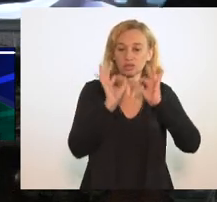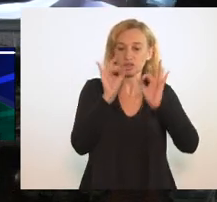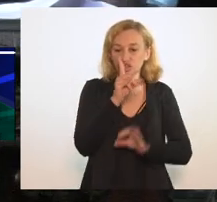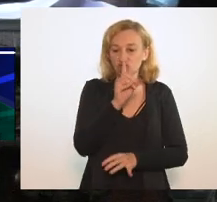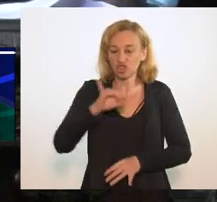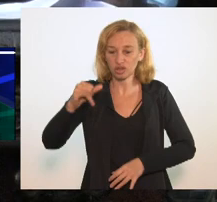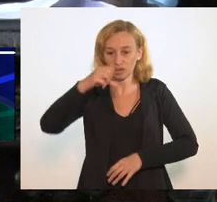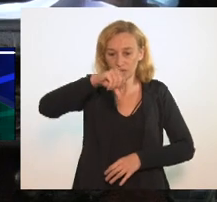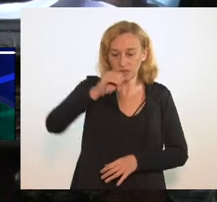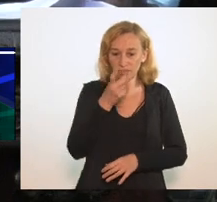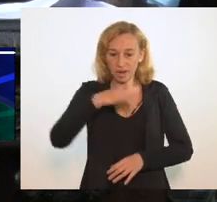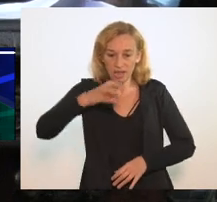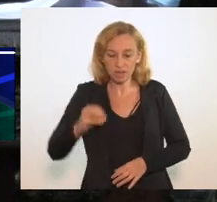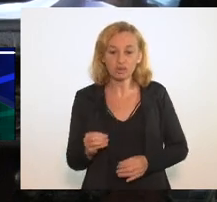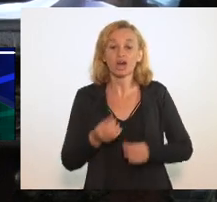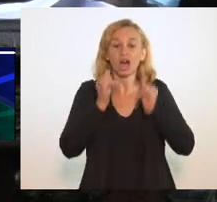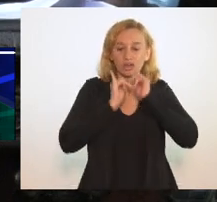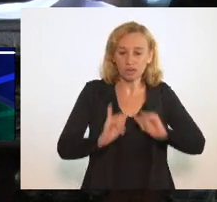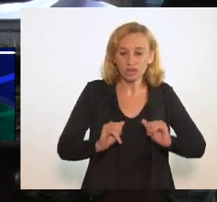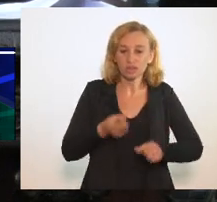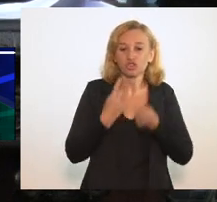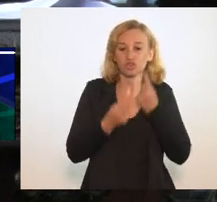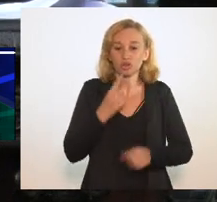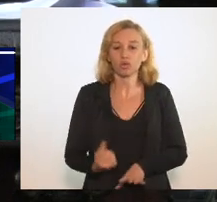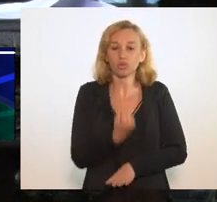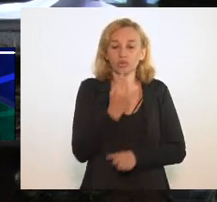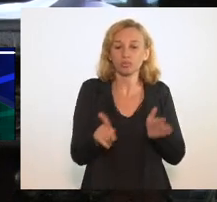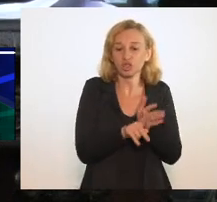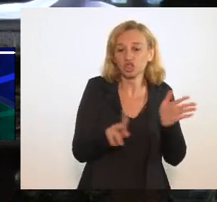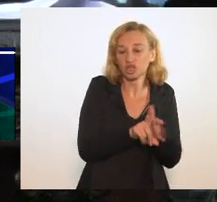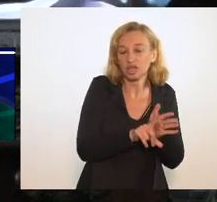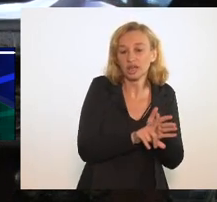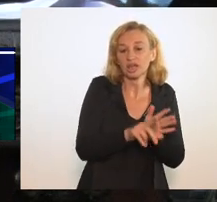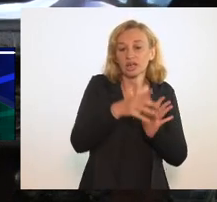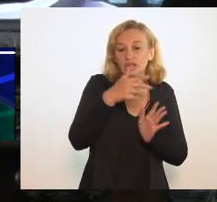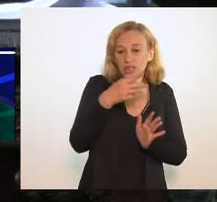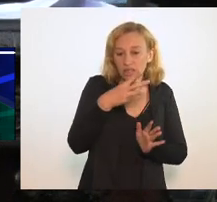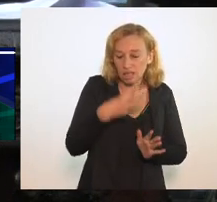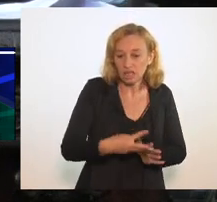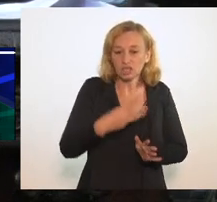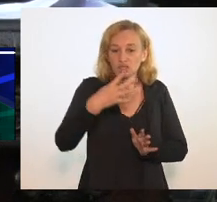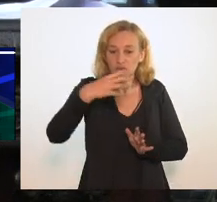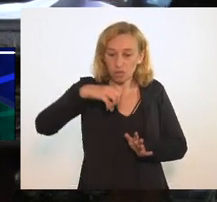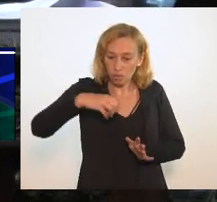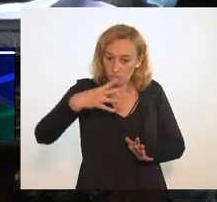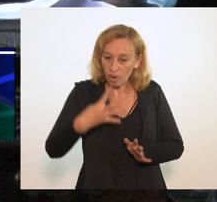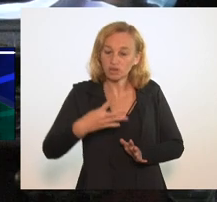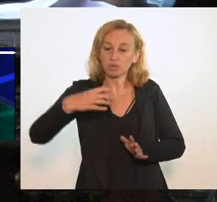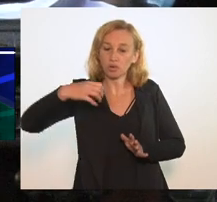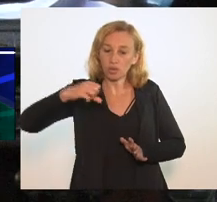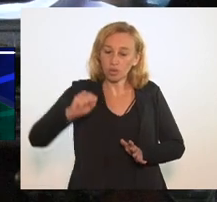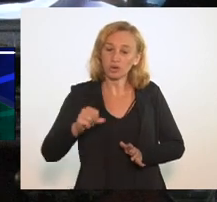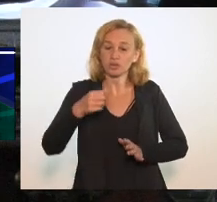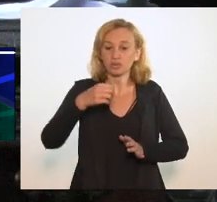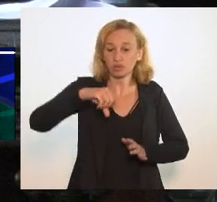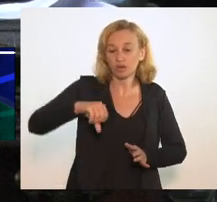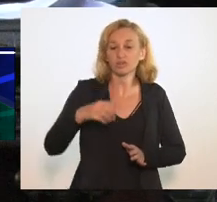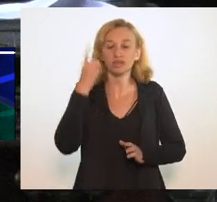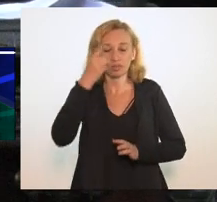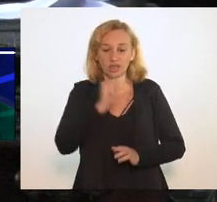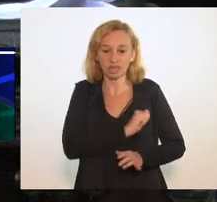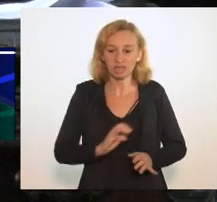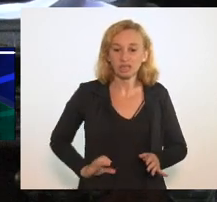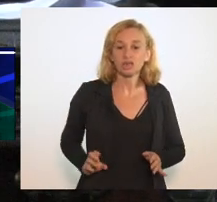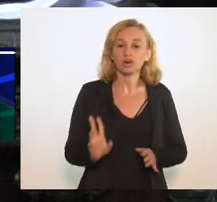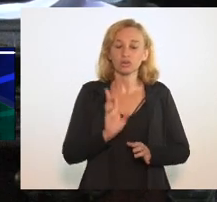de março. Anuncio, em regime de urgência, em discussão única, projeto de lei 3489 de 21, de autoria do deputado André Ceciliano, que concede